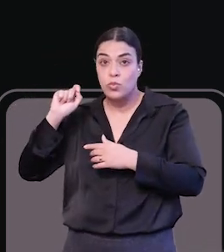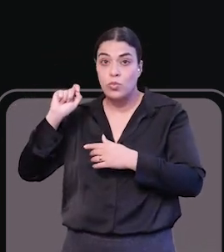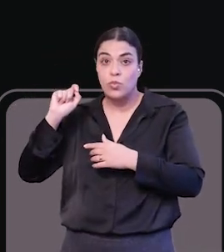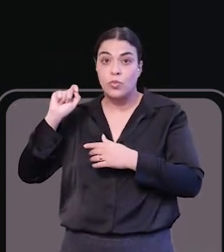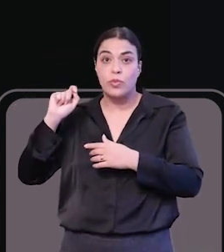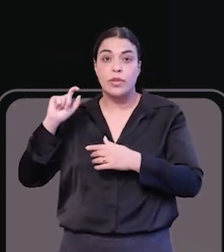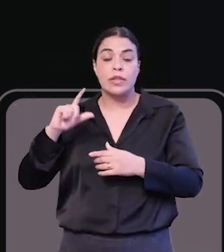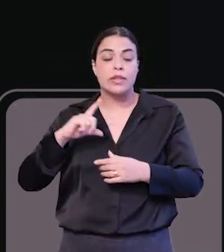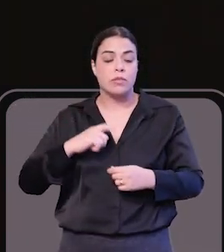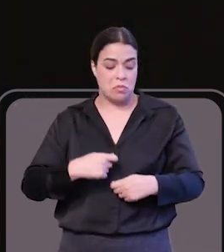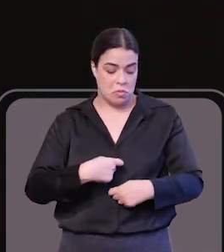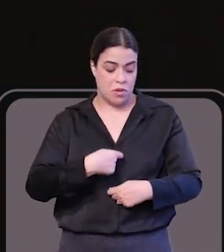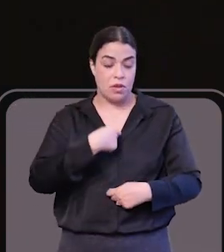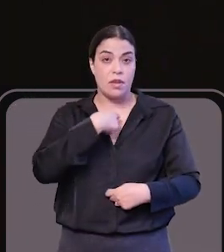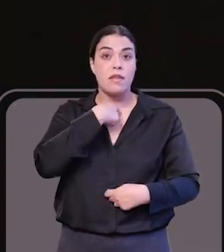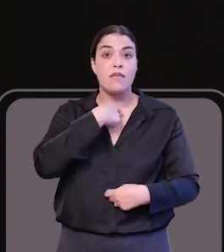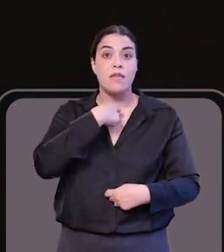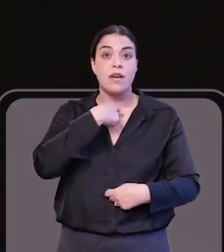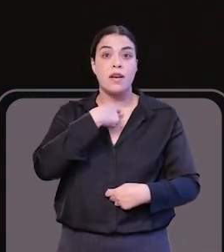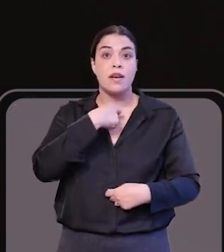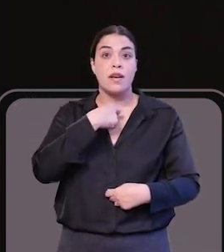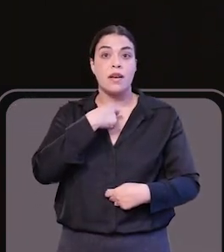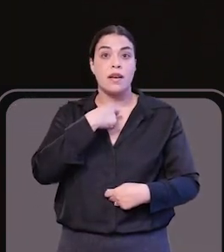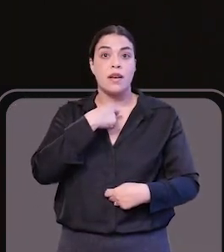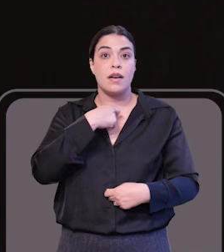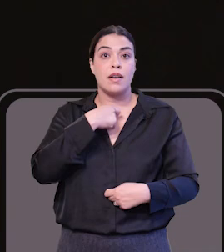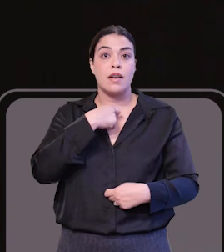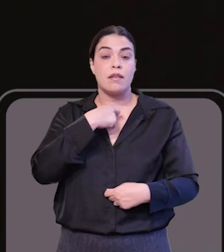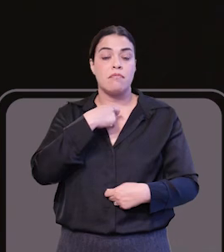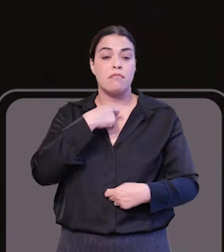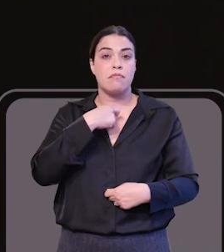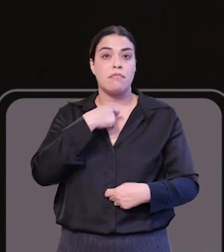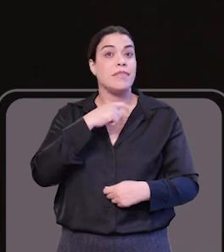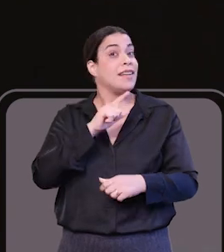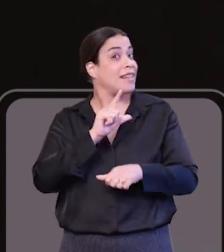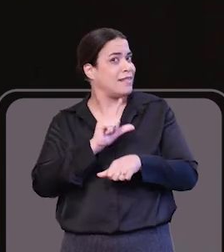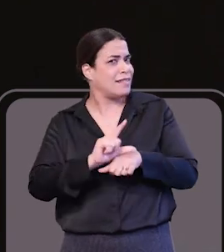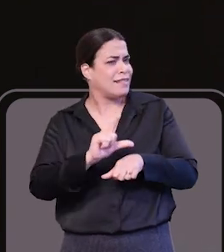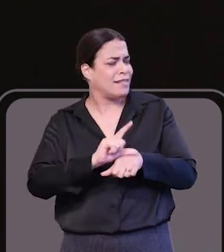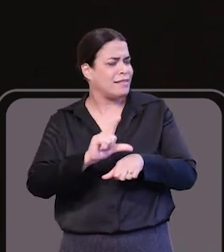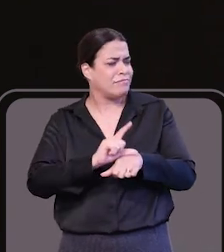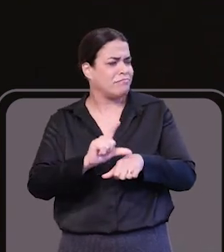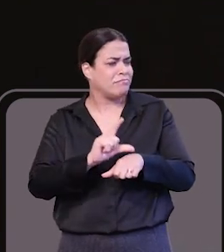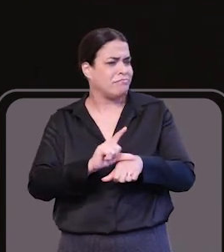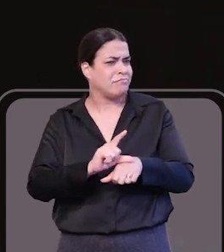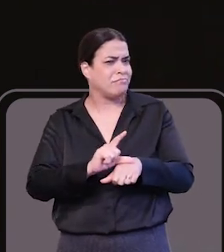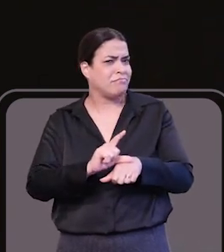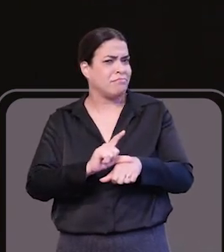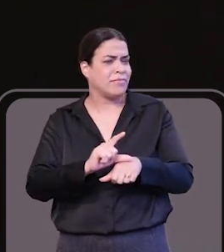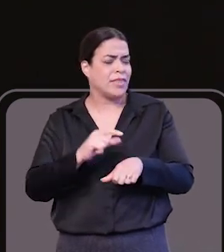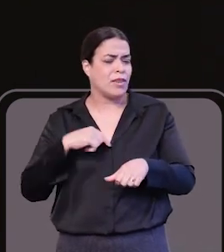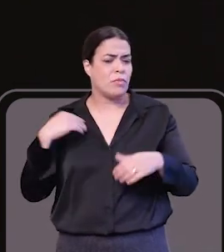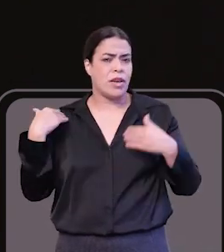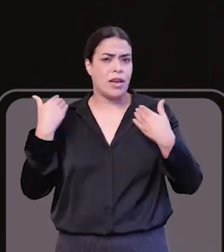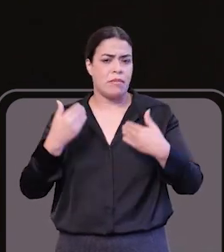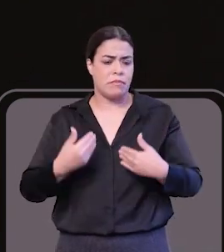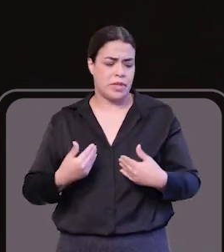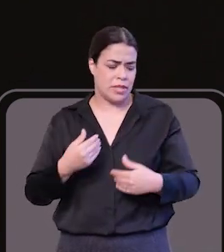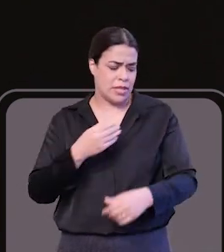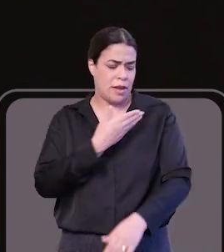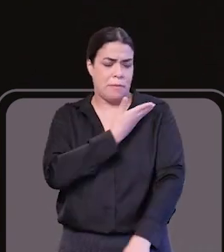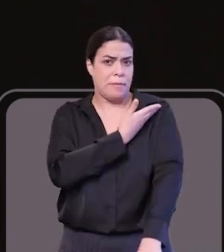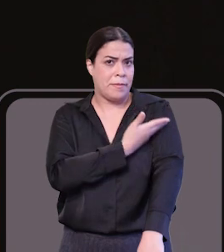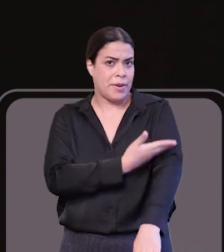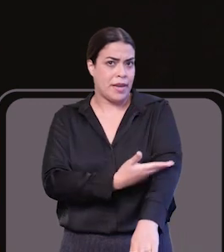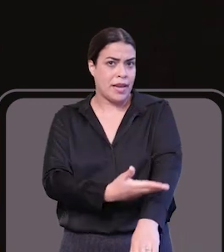azul com uma gravata eh gás gás e